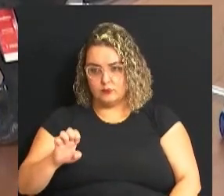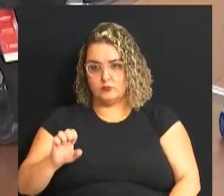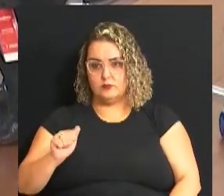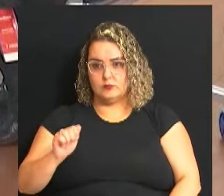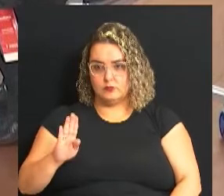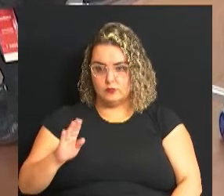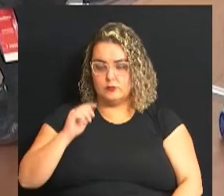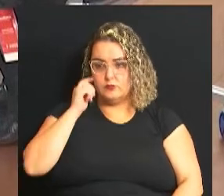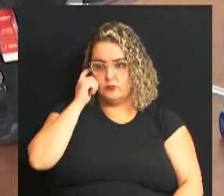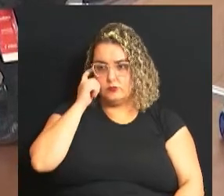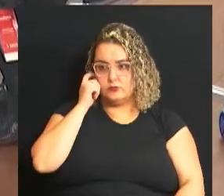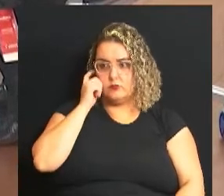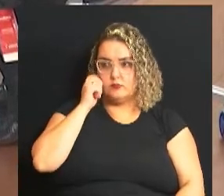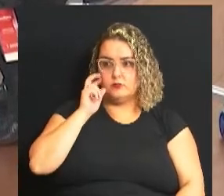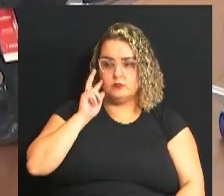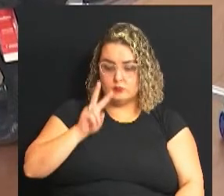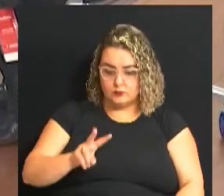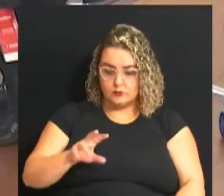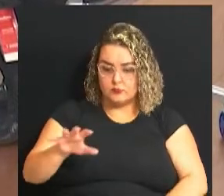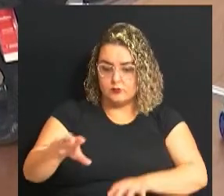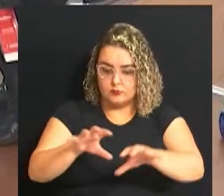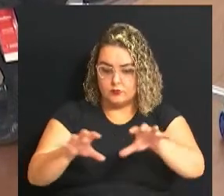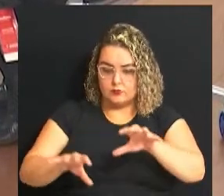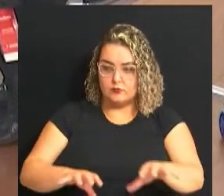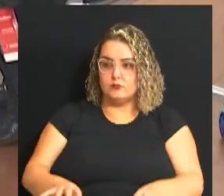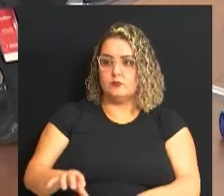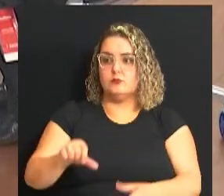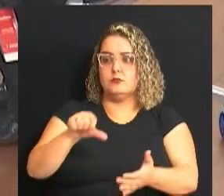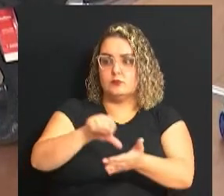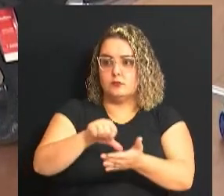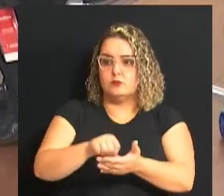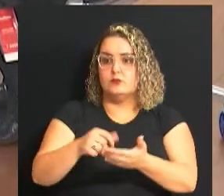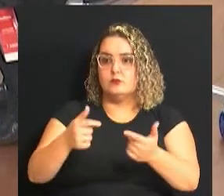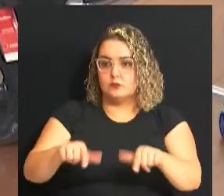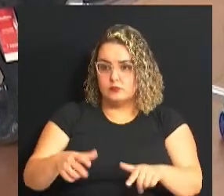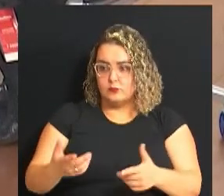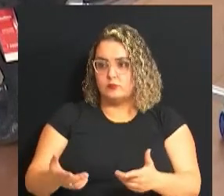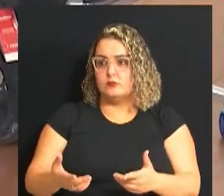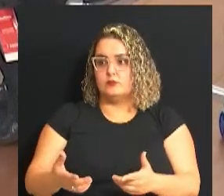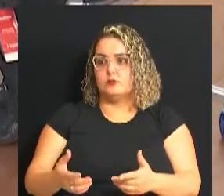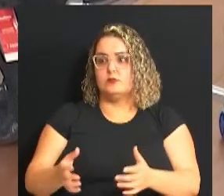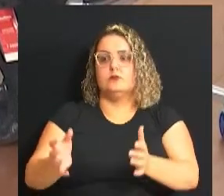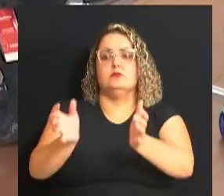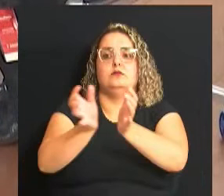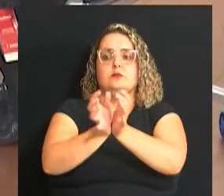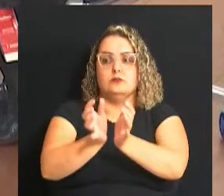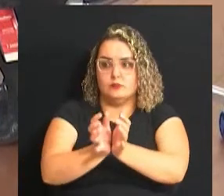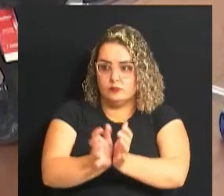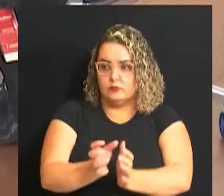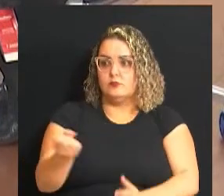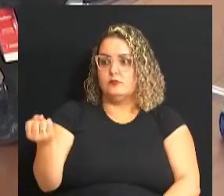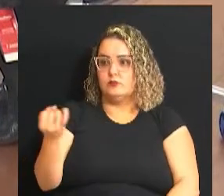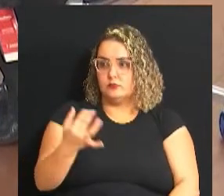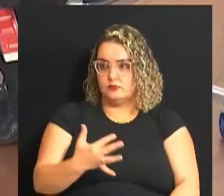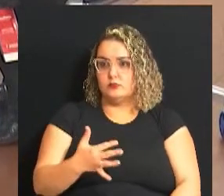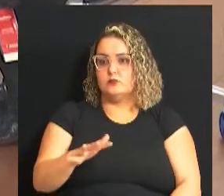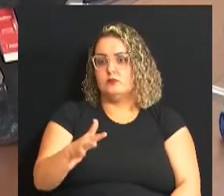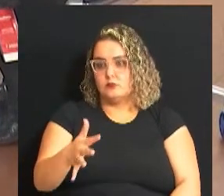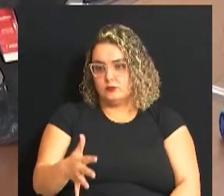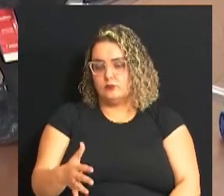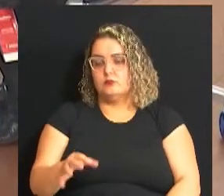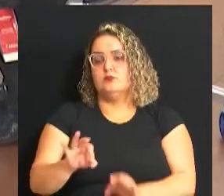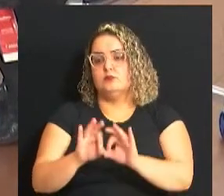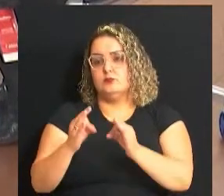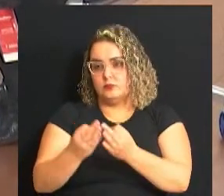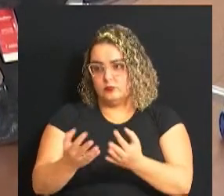na planta do município, no mapa do município, onde está o núcleo, a classificação dele, a quantidade aproximada de famílias,